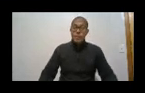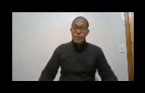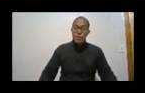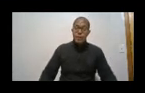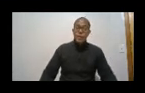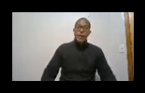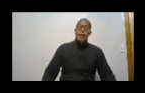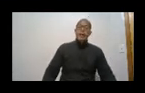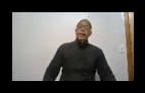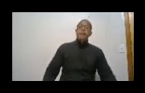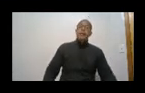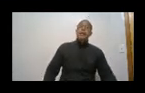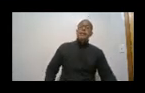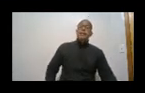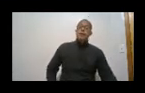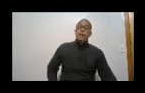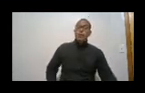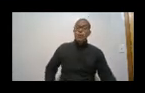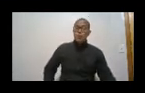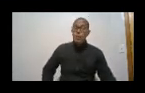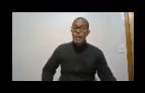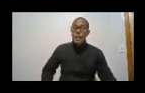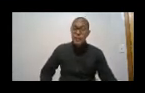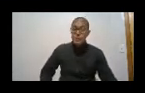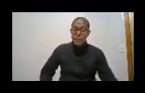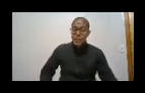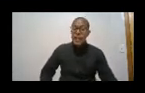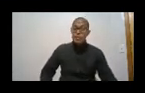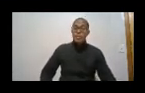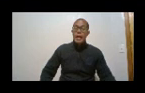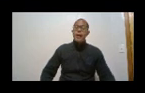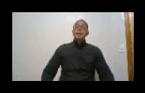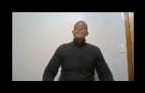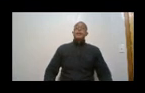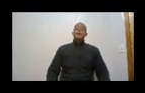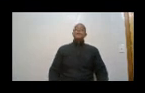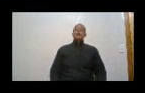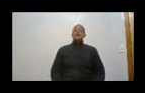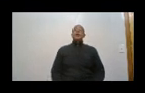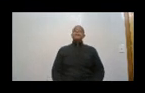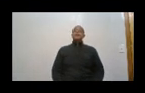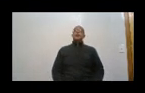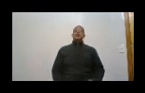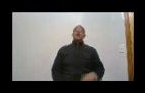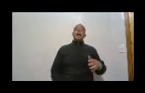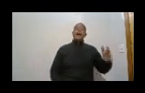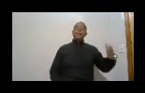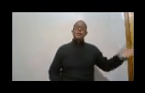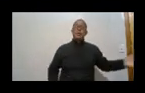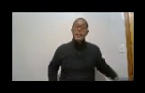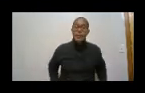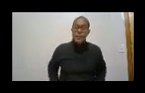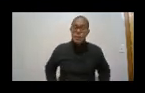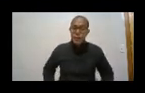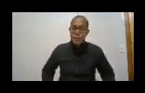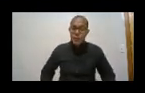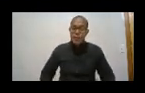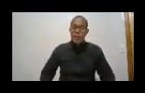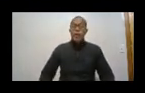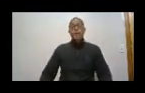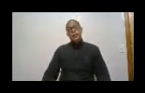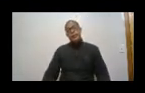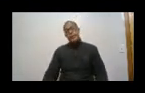tomou um remédio para dor o seu organismo é genético, tá? Você joga rápido demais aquela